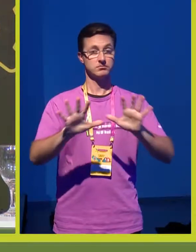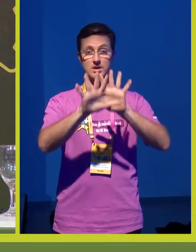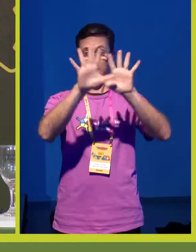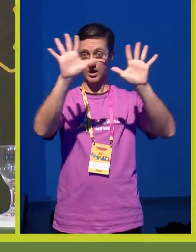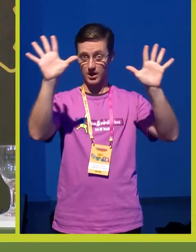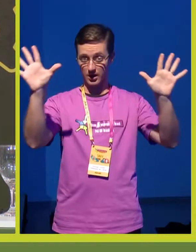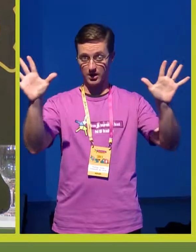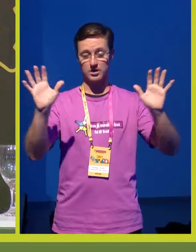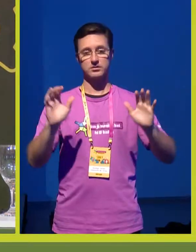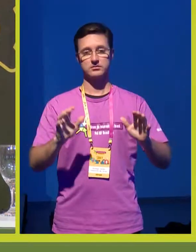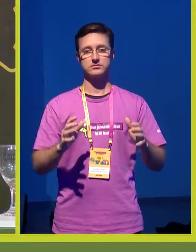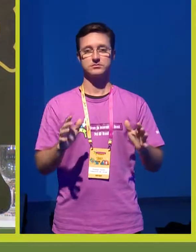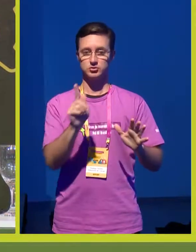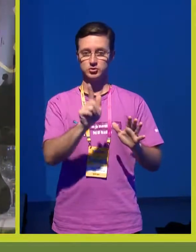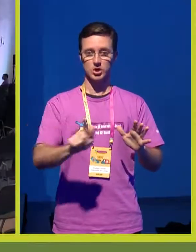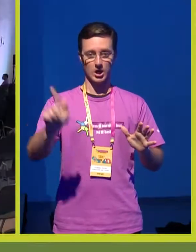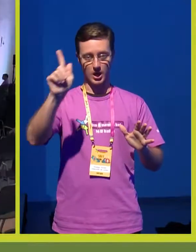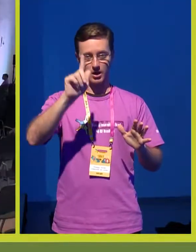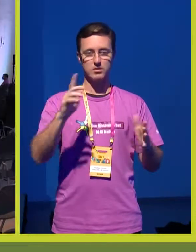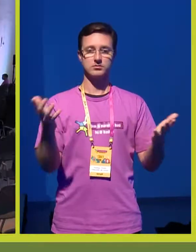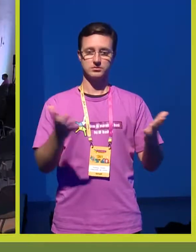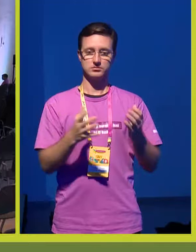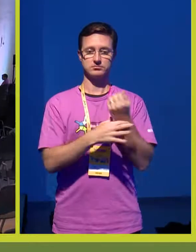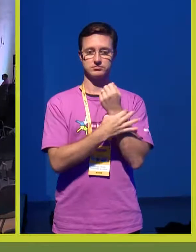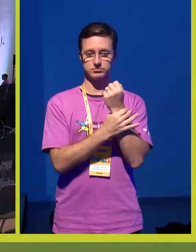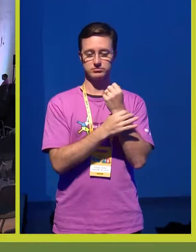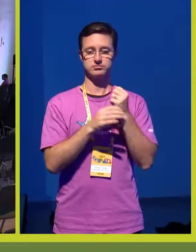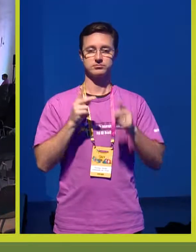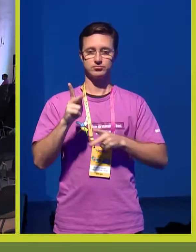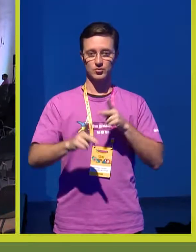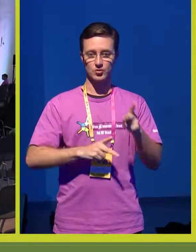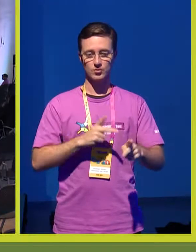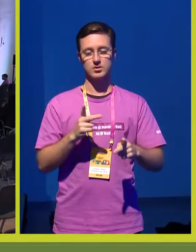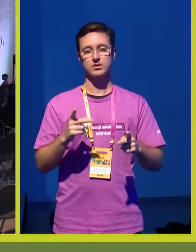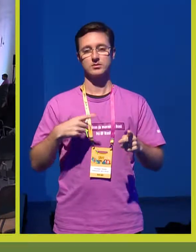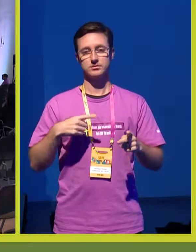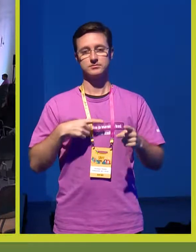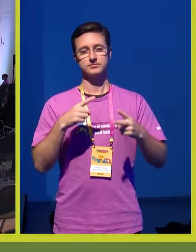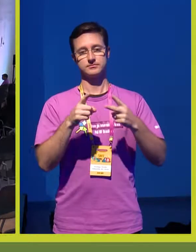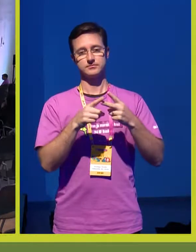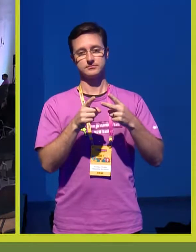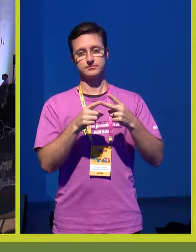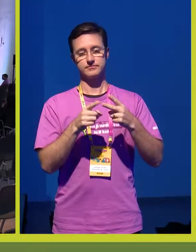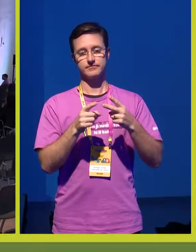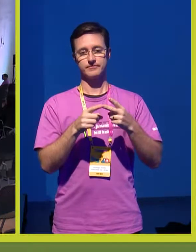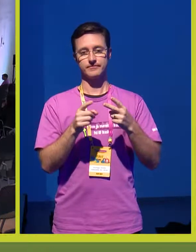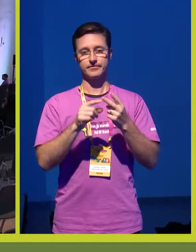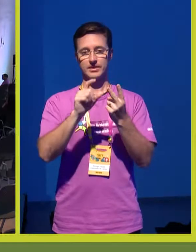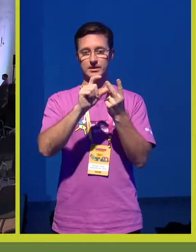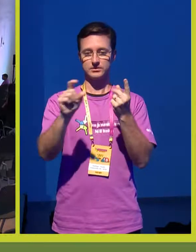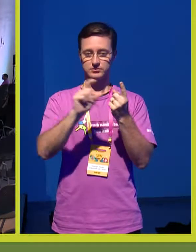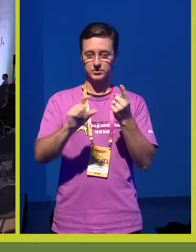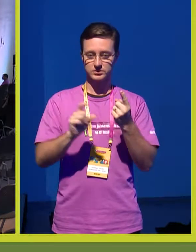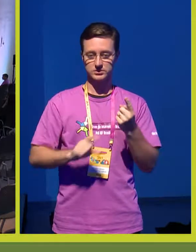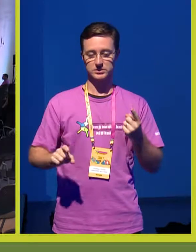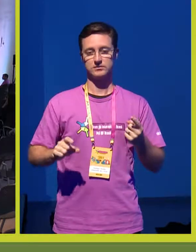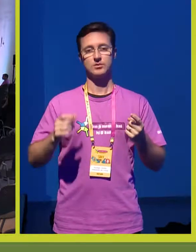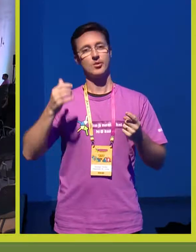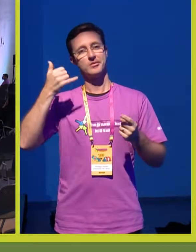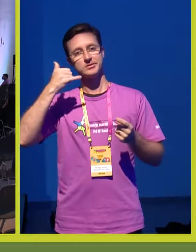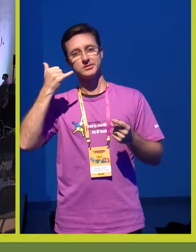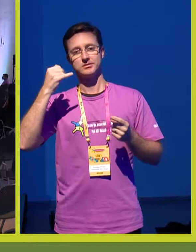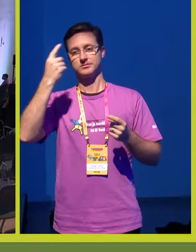sobre segurança pública e tecnologias, e aí agora a gente tem dois casos aqui, que é o caso específico de dispositivos móveis, celulares e